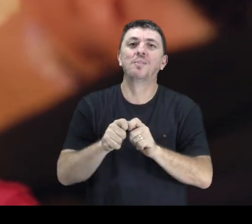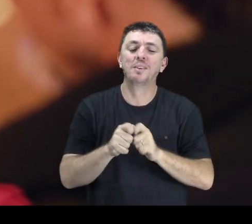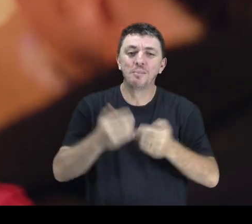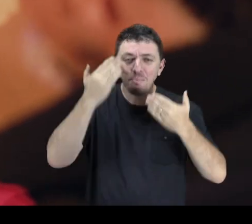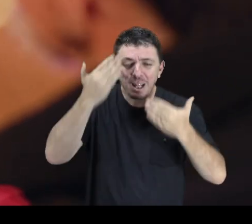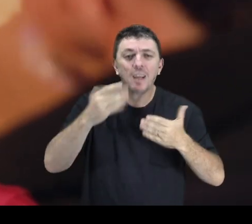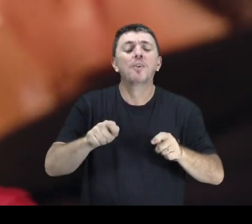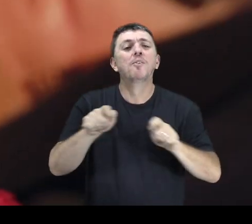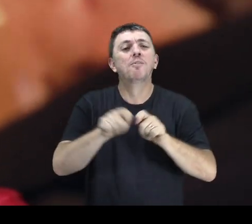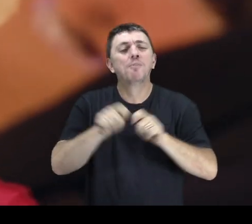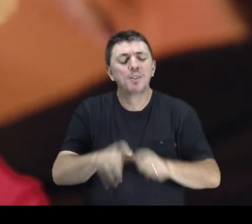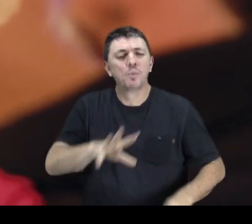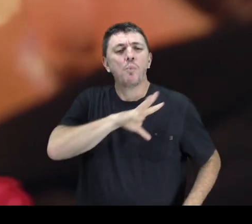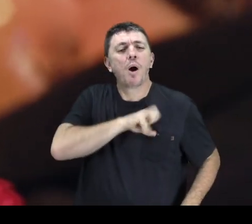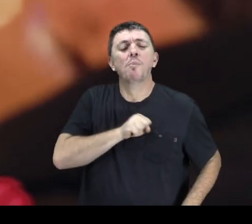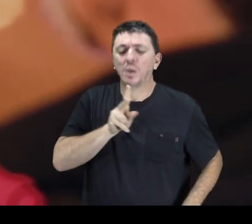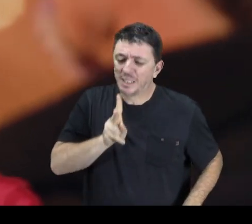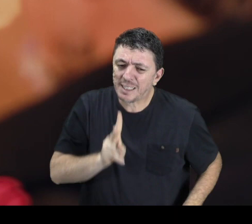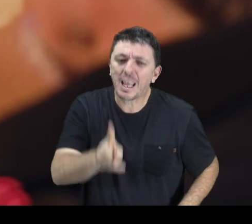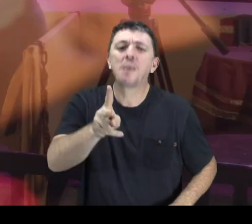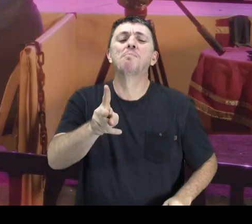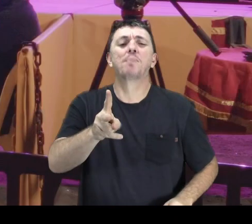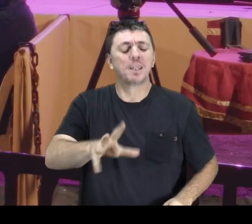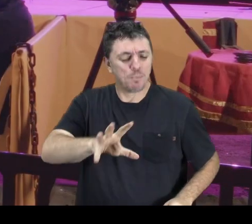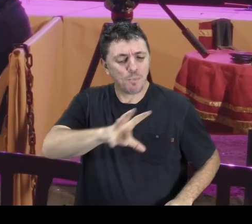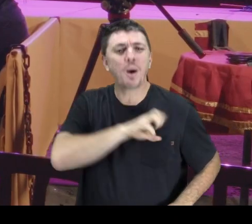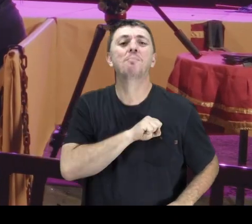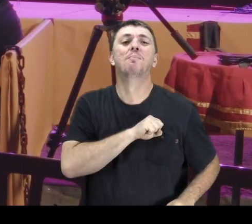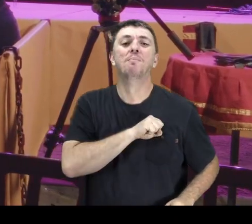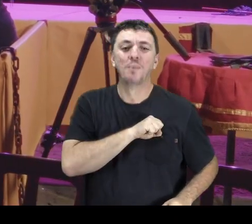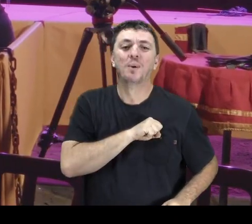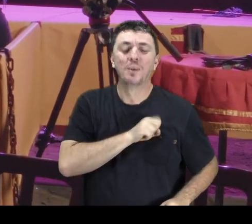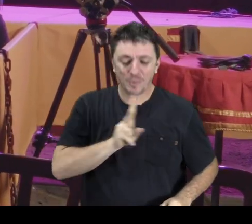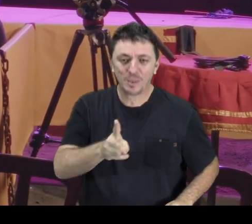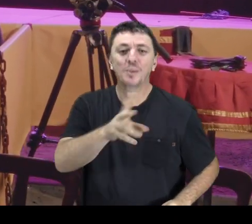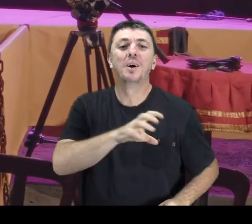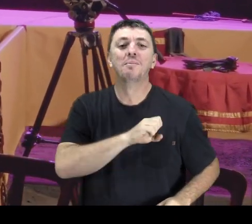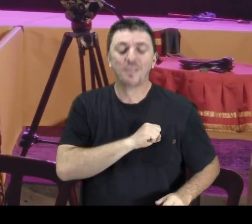Ele fez com amor e continuou fazendo. É isso mesmo. É.